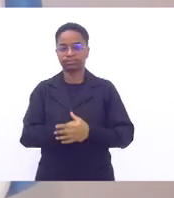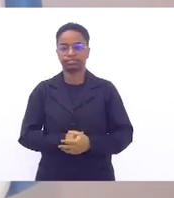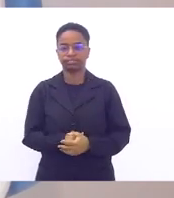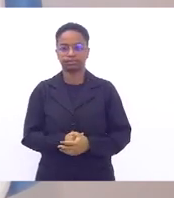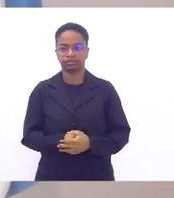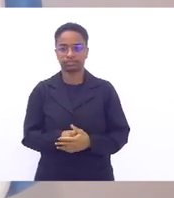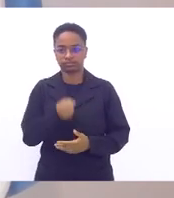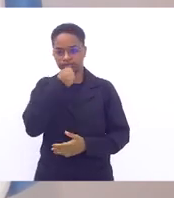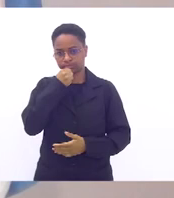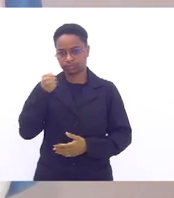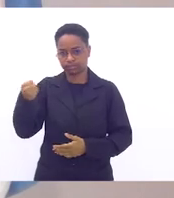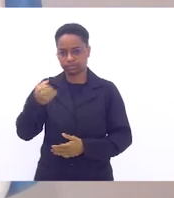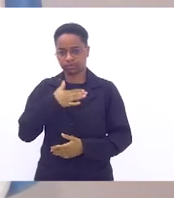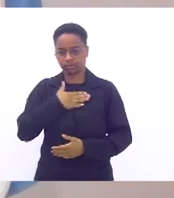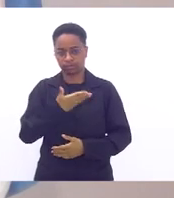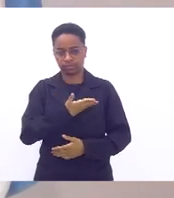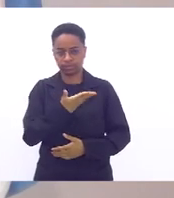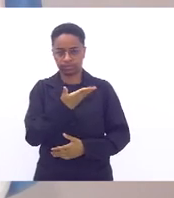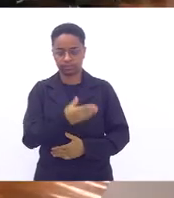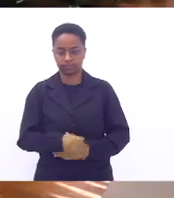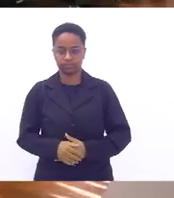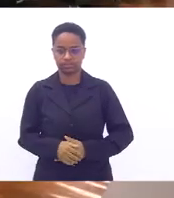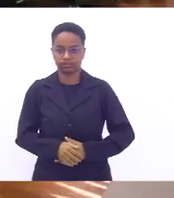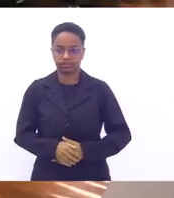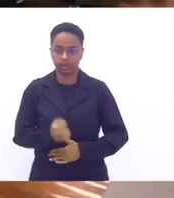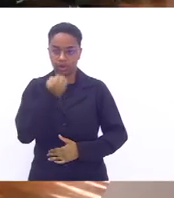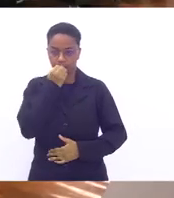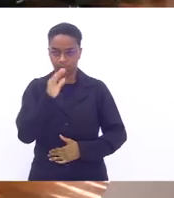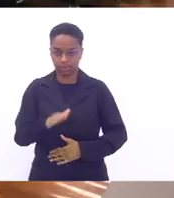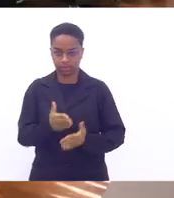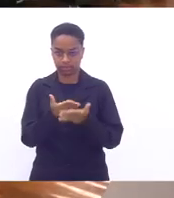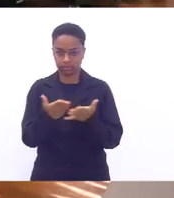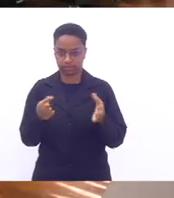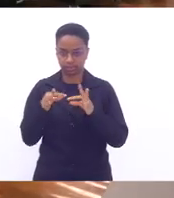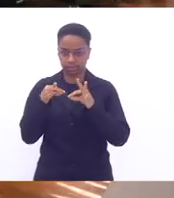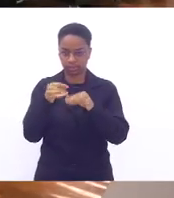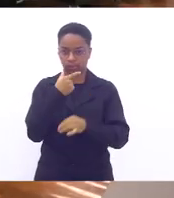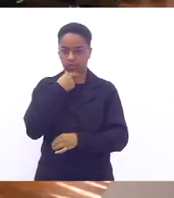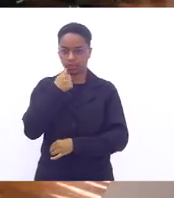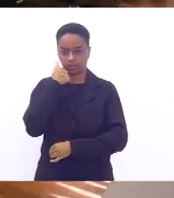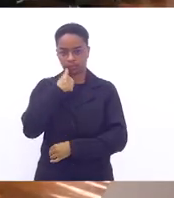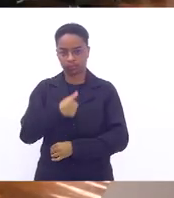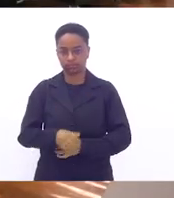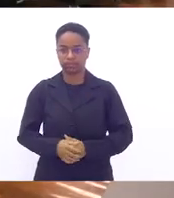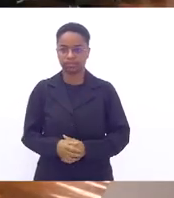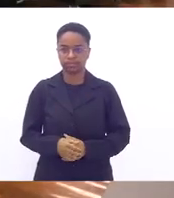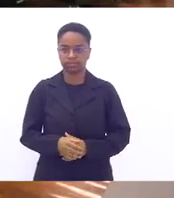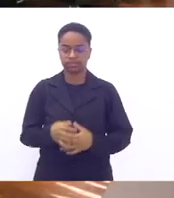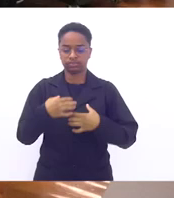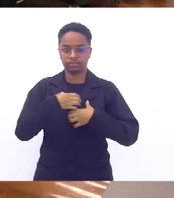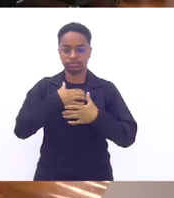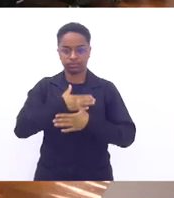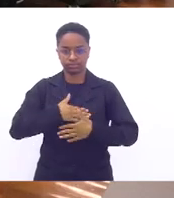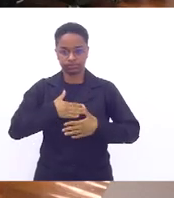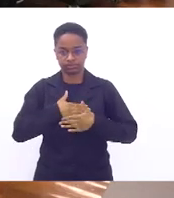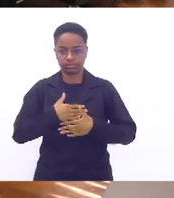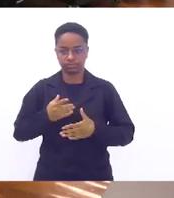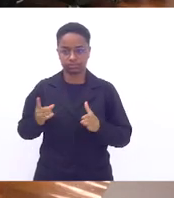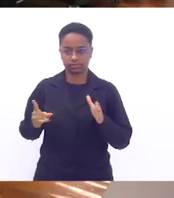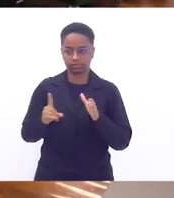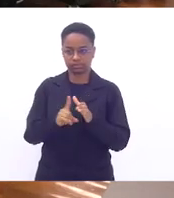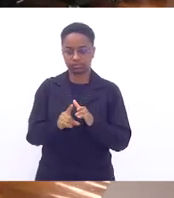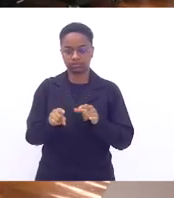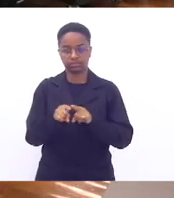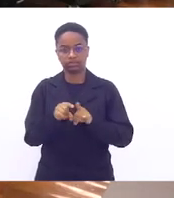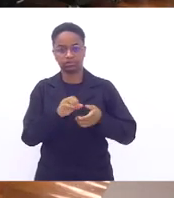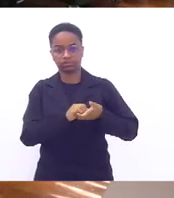então passar a palavra meu amigo Rafael Thompson Boa tarde a todas e a todos prazer tá aqui queria